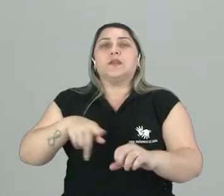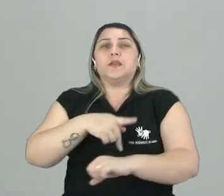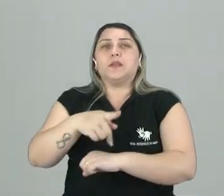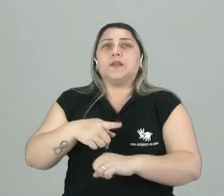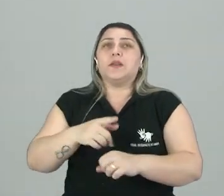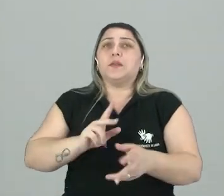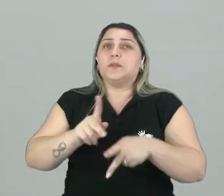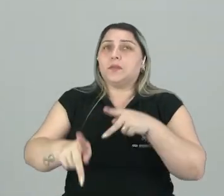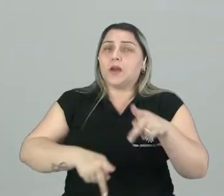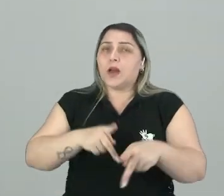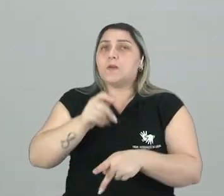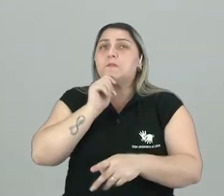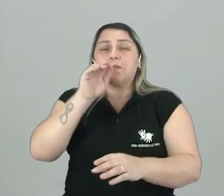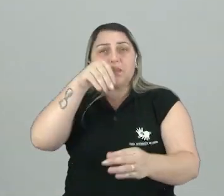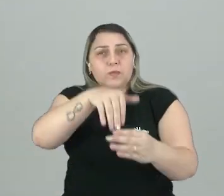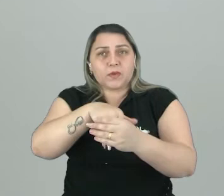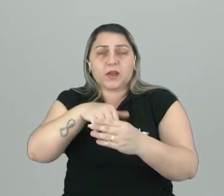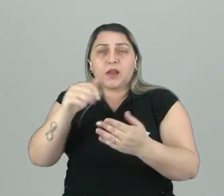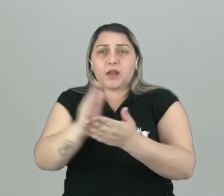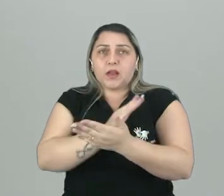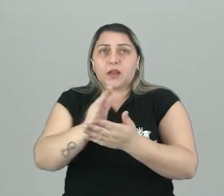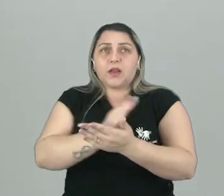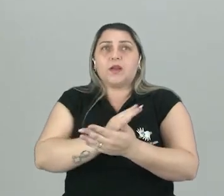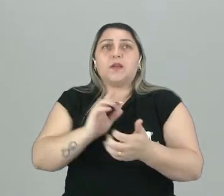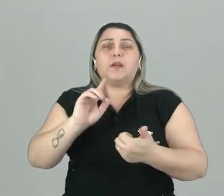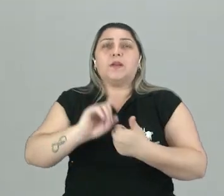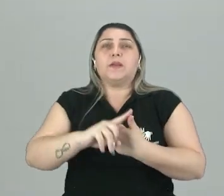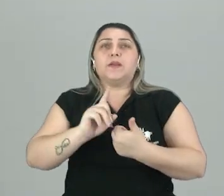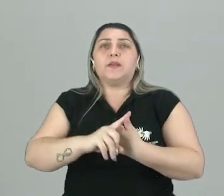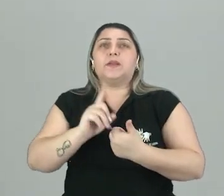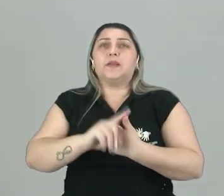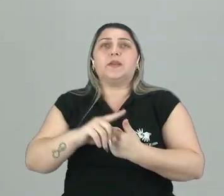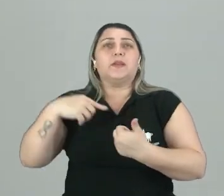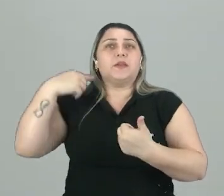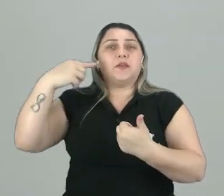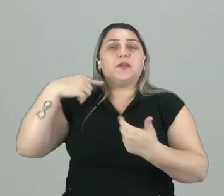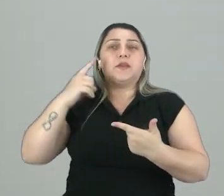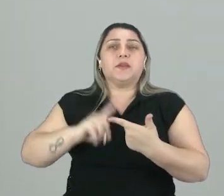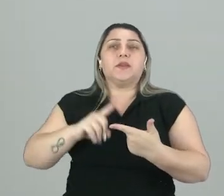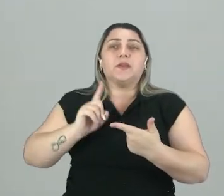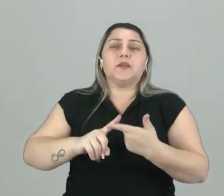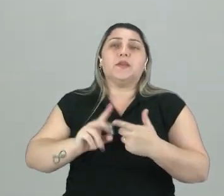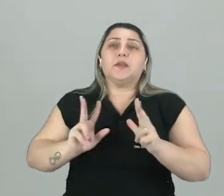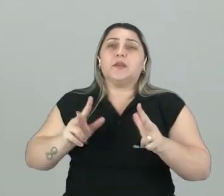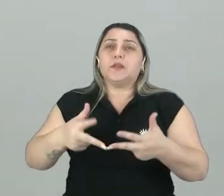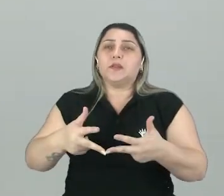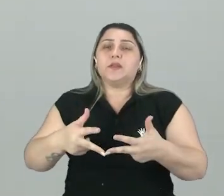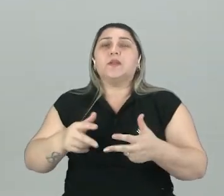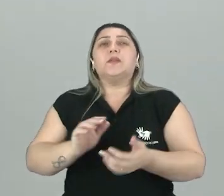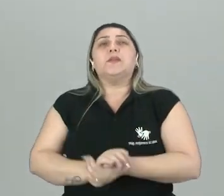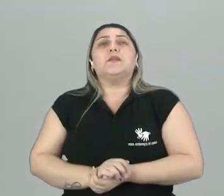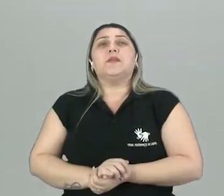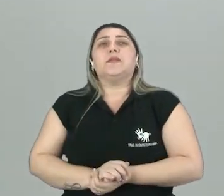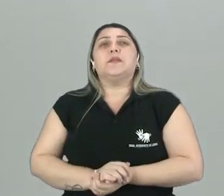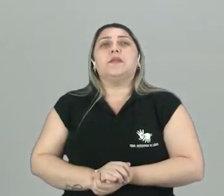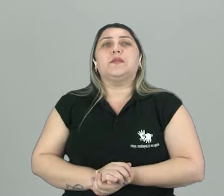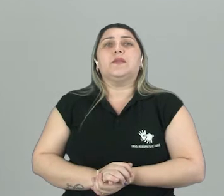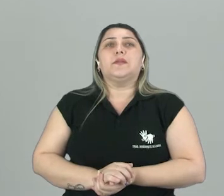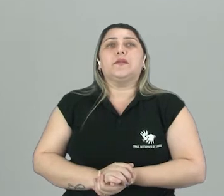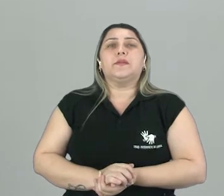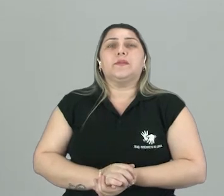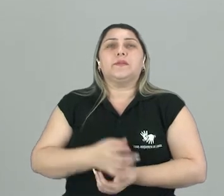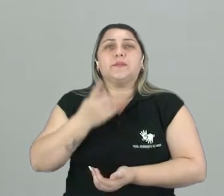Entretanto, a população ainda votava para alguns cargos, certo? De deputados e de câmaras, como destaca